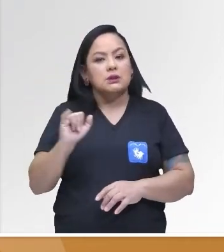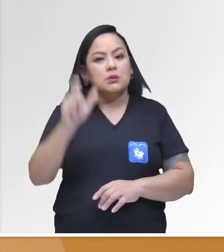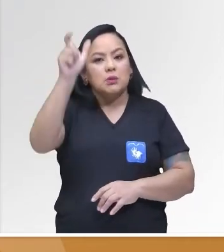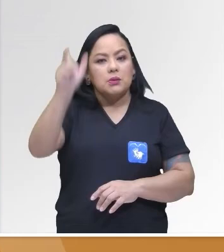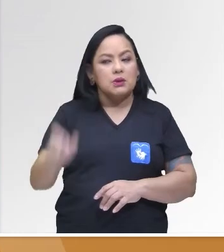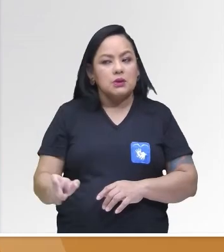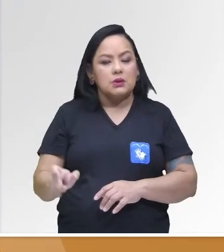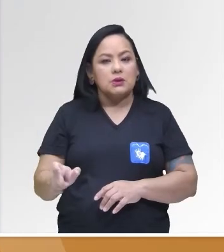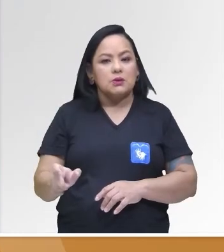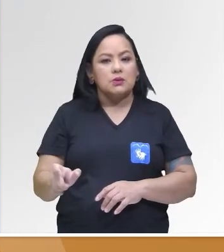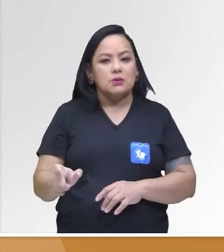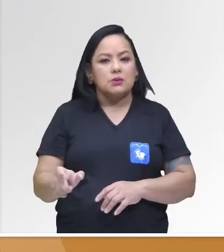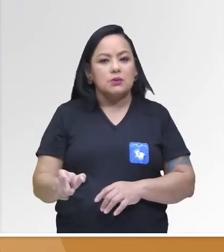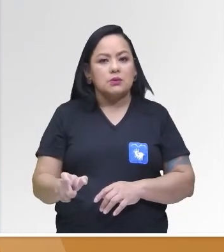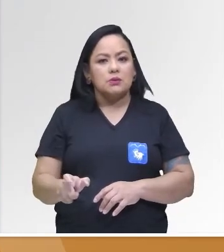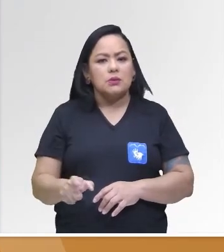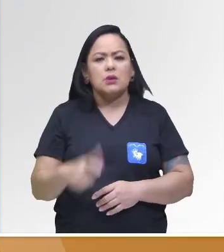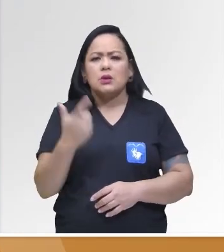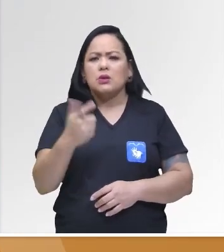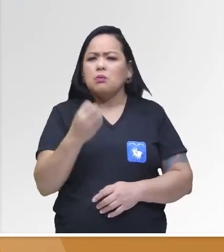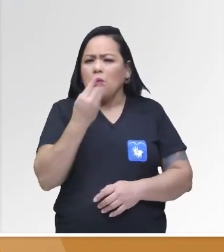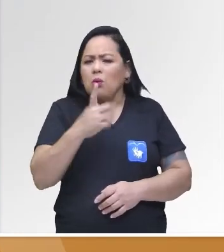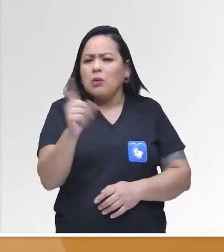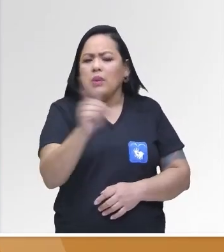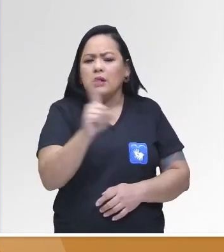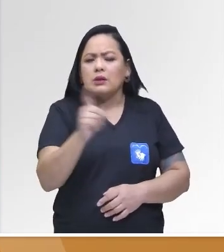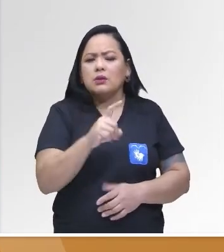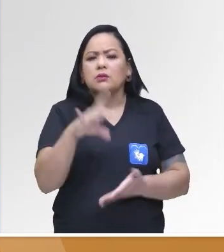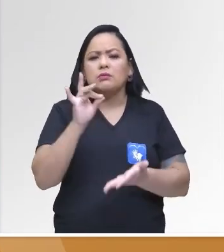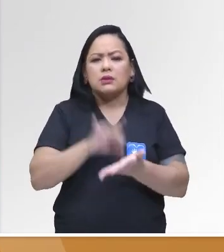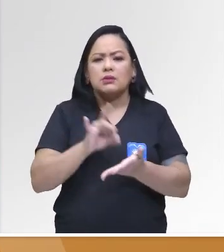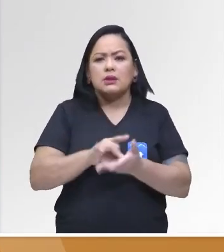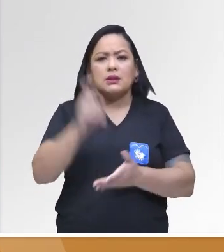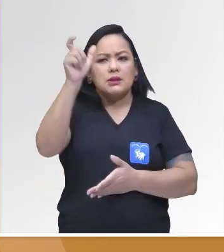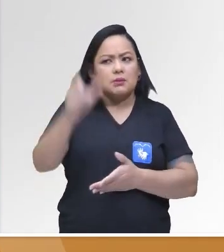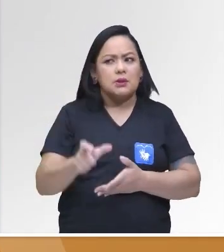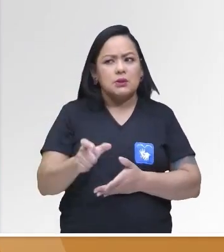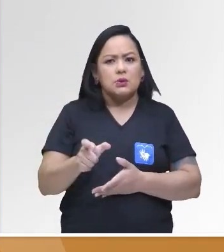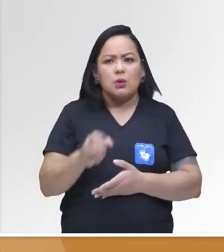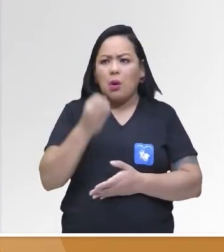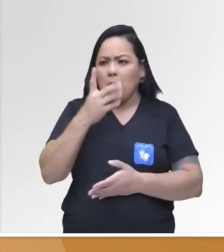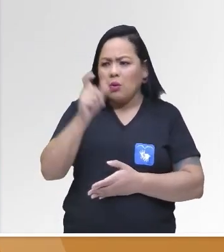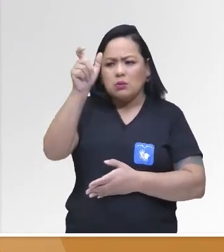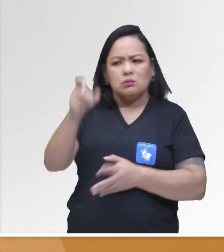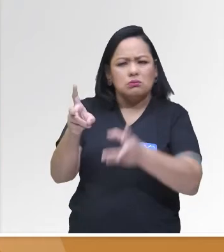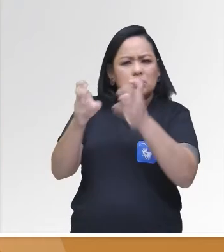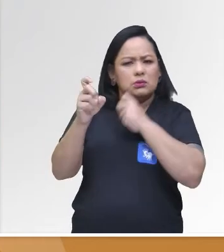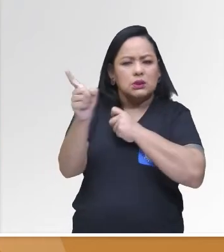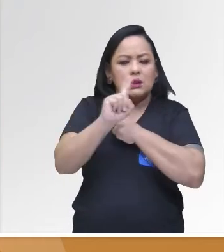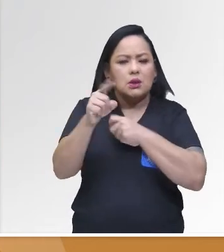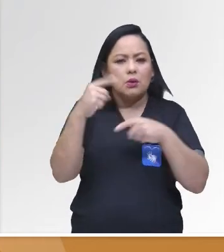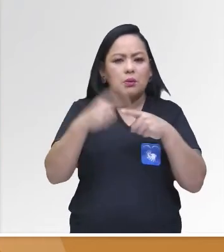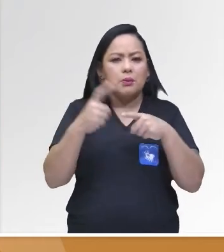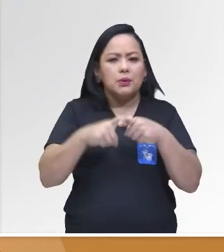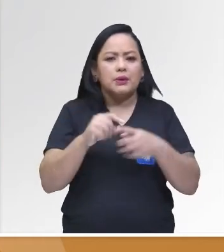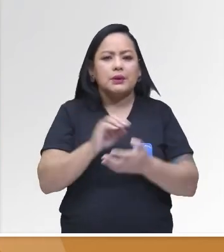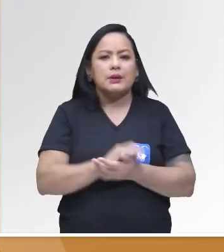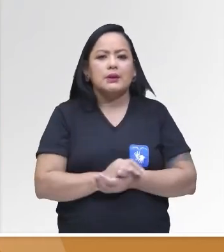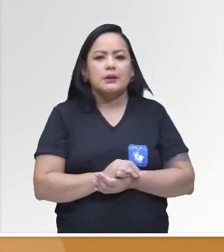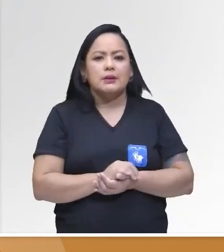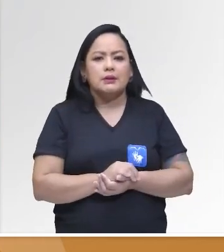o indivíduo é desonesto, certamente ele não é bem visto. Por isso que ele é compilado,